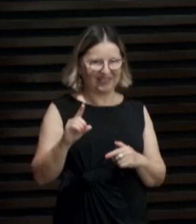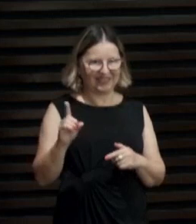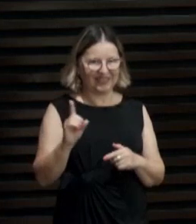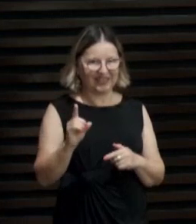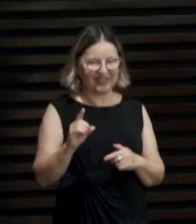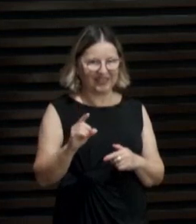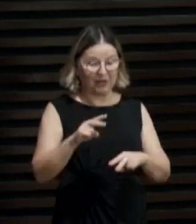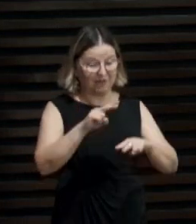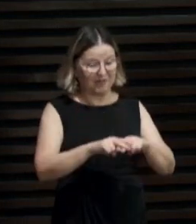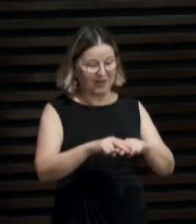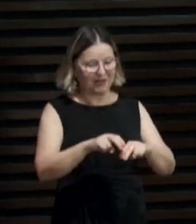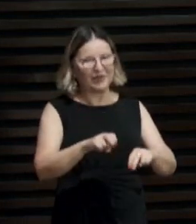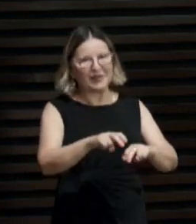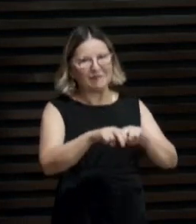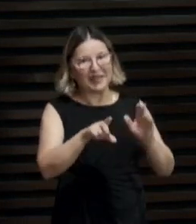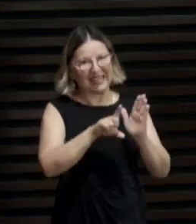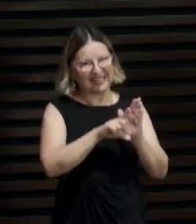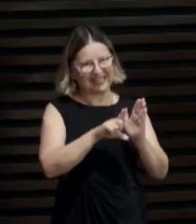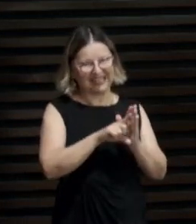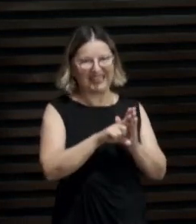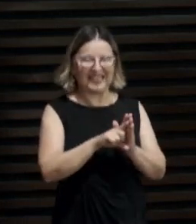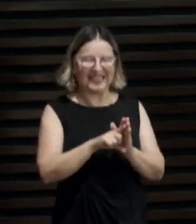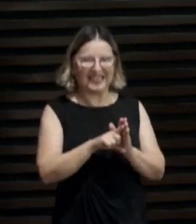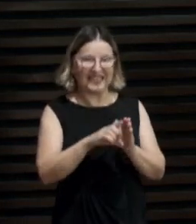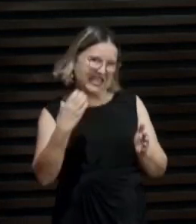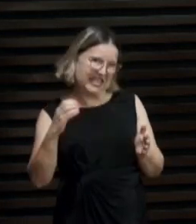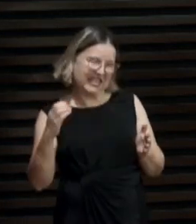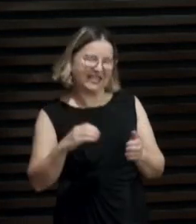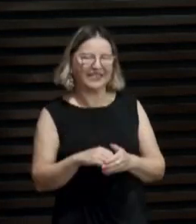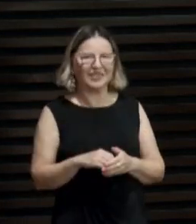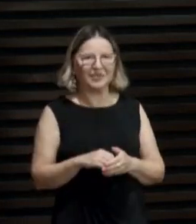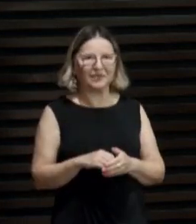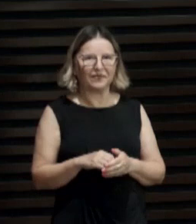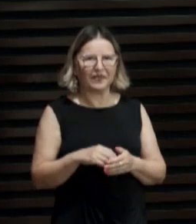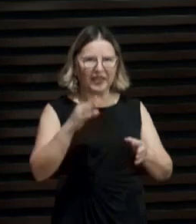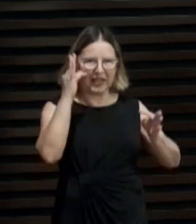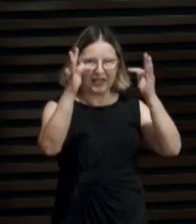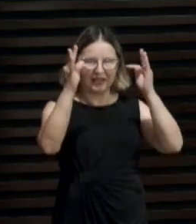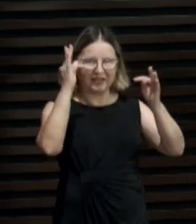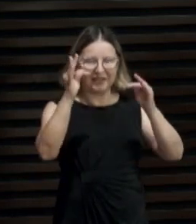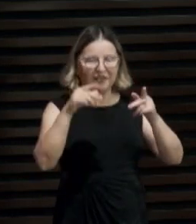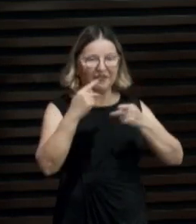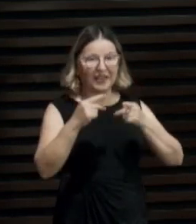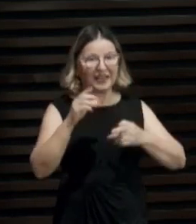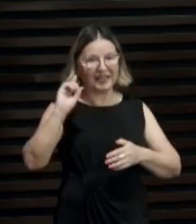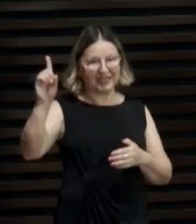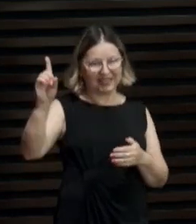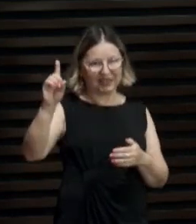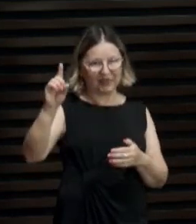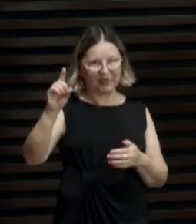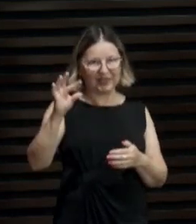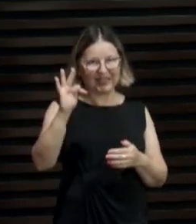da física. Na teologia diz que Deus, Ele é transcendente da